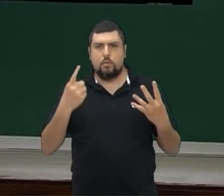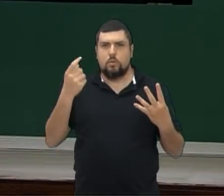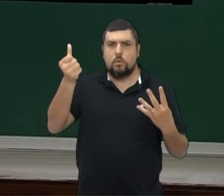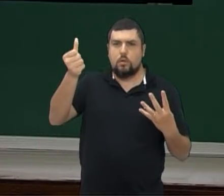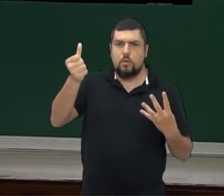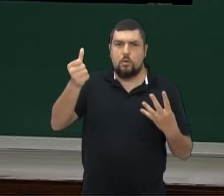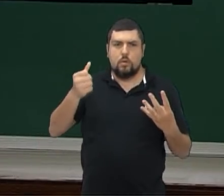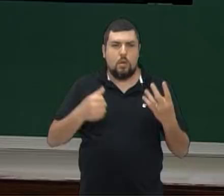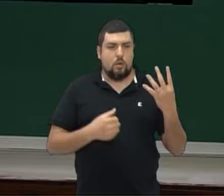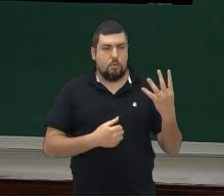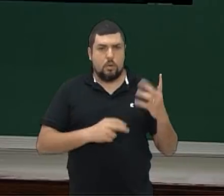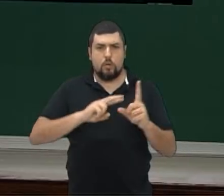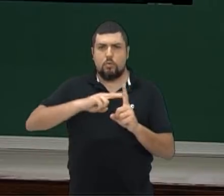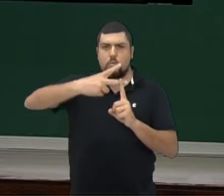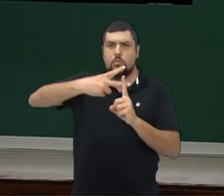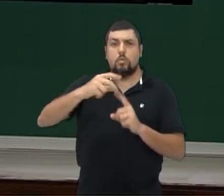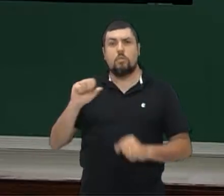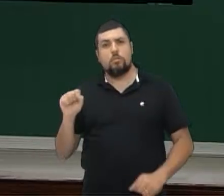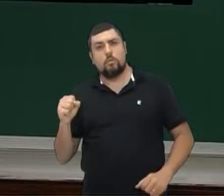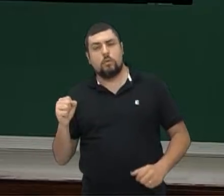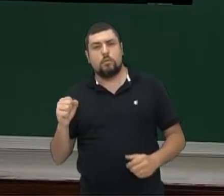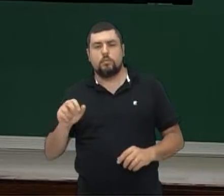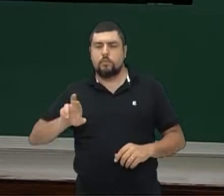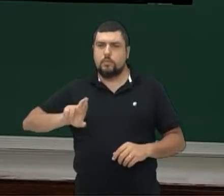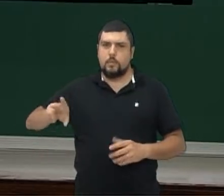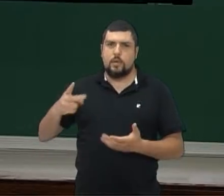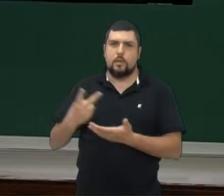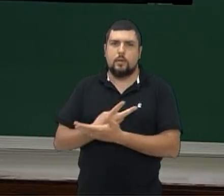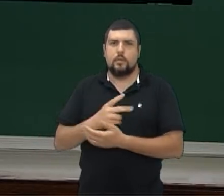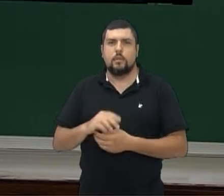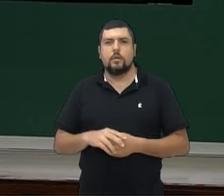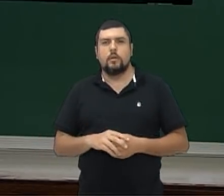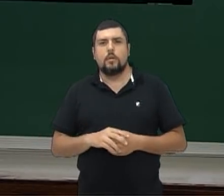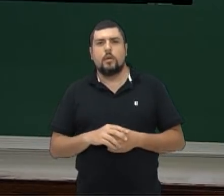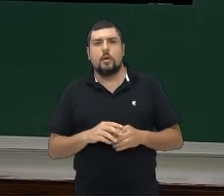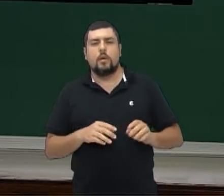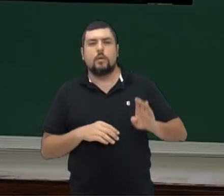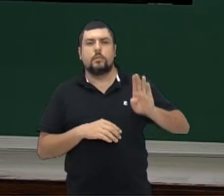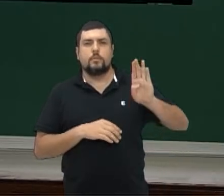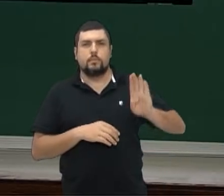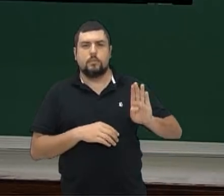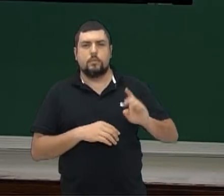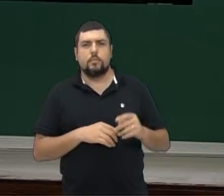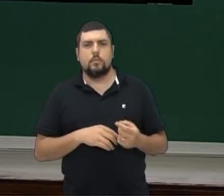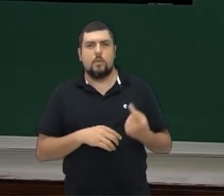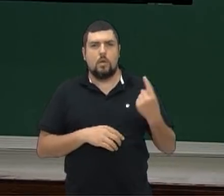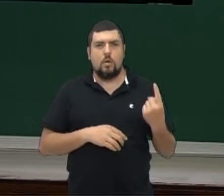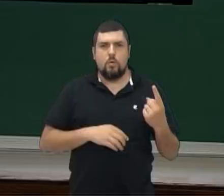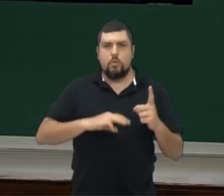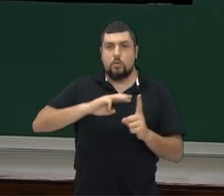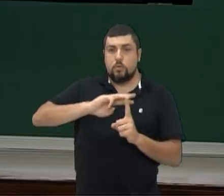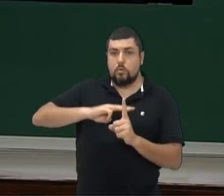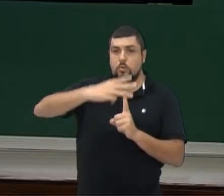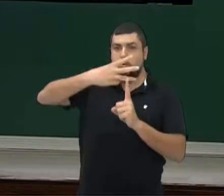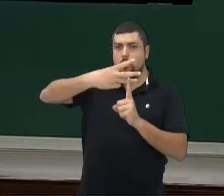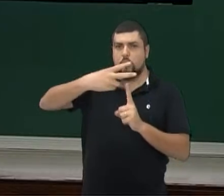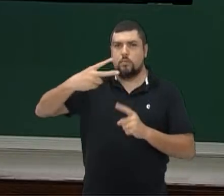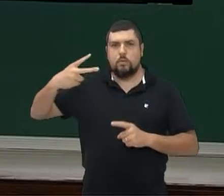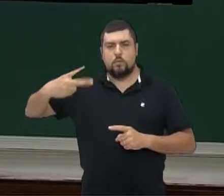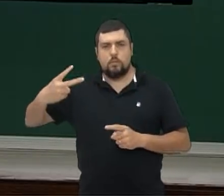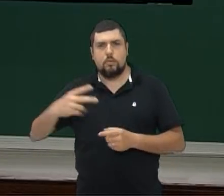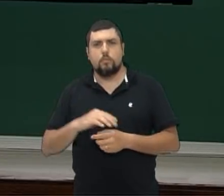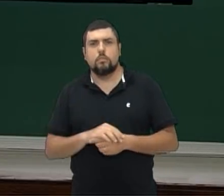dobro de 4 é 8. O triplo da área da figura 2, a 1 tem o triplo da área da figura